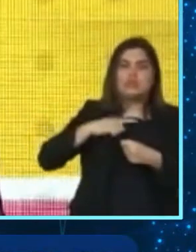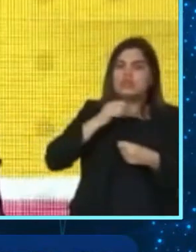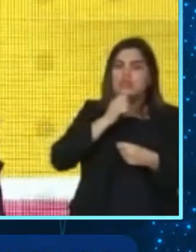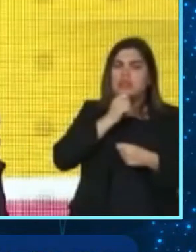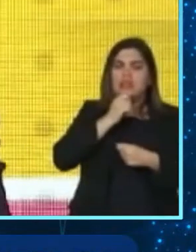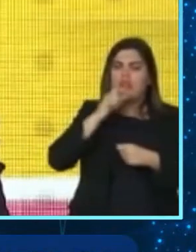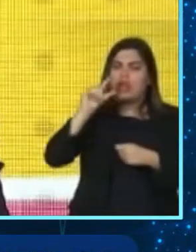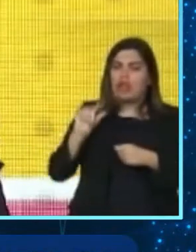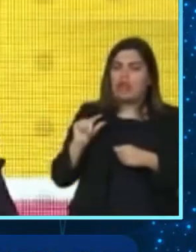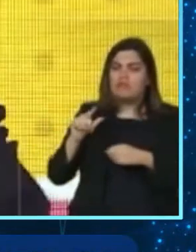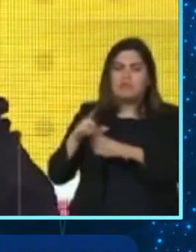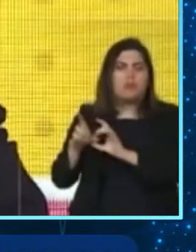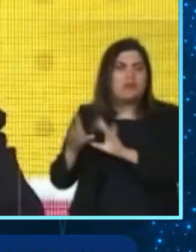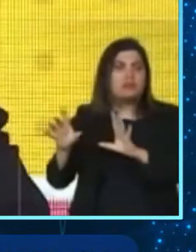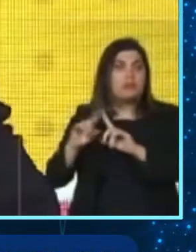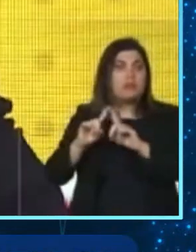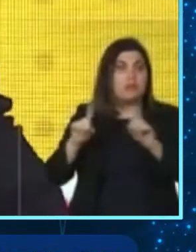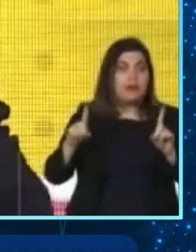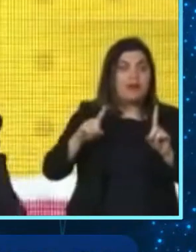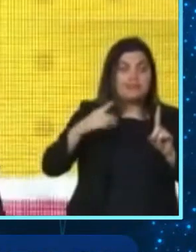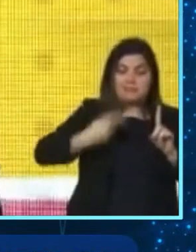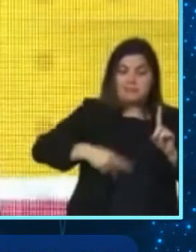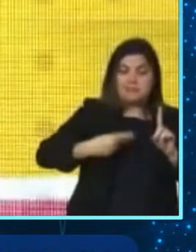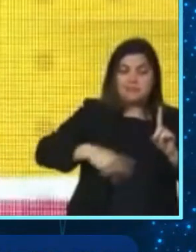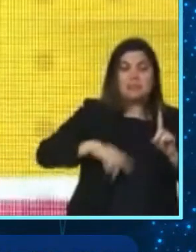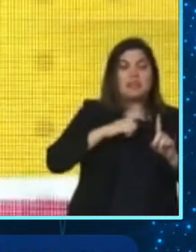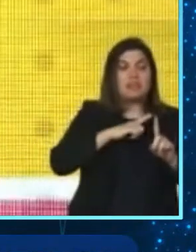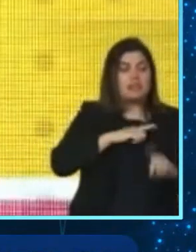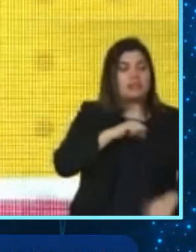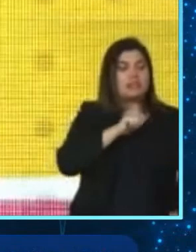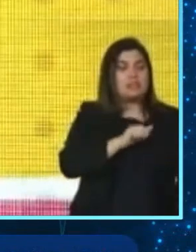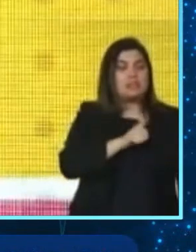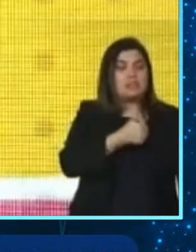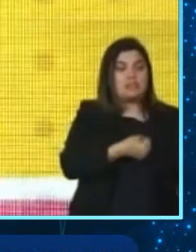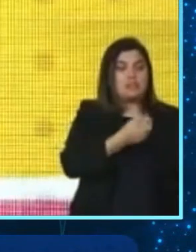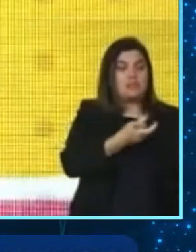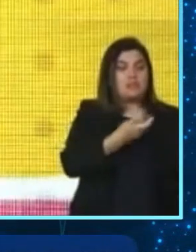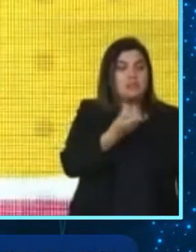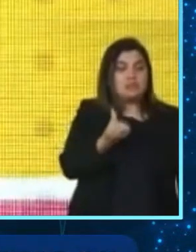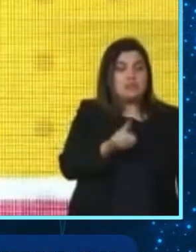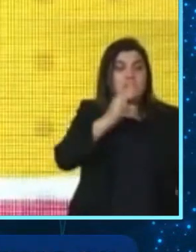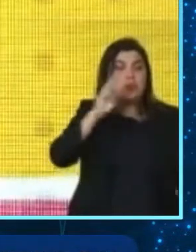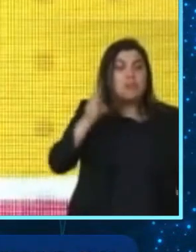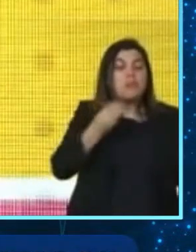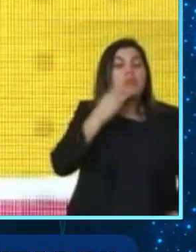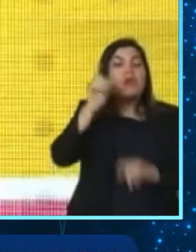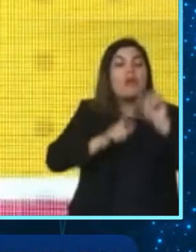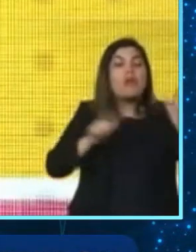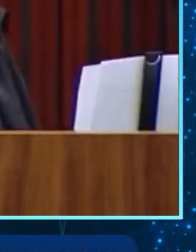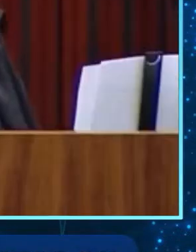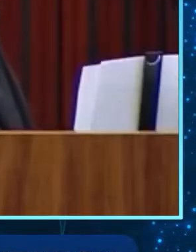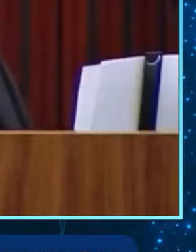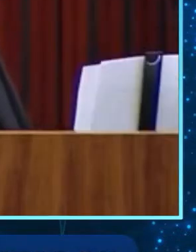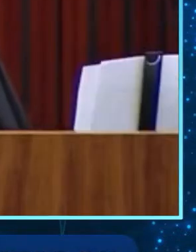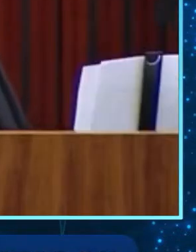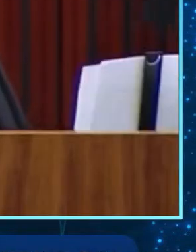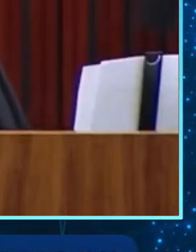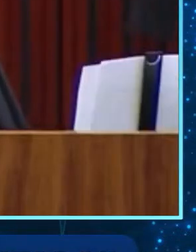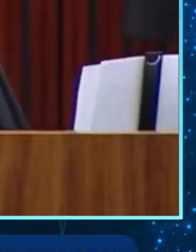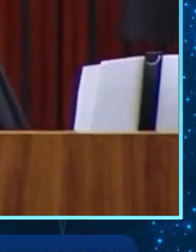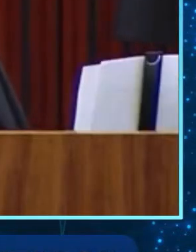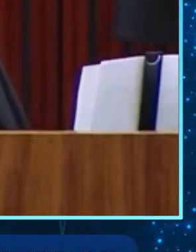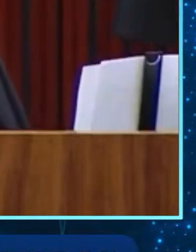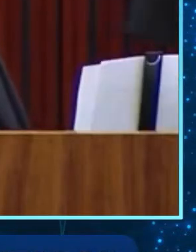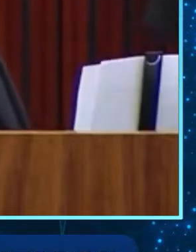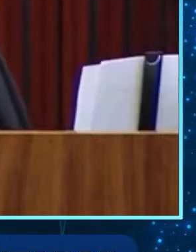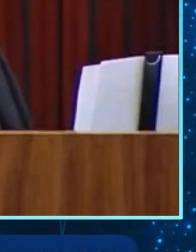milhares de brasileiros que não tiveram o seu direito à defesa respeitada, ao contraditório, os seus advogados não tiveram acesso